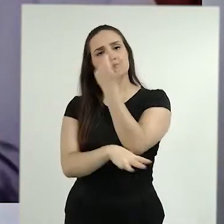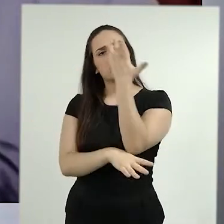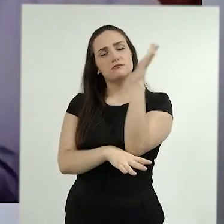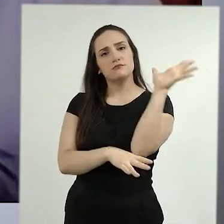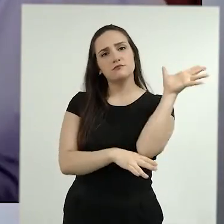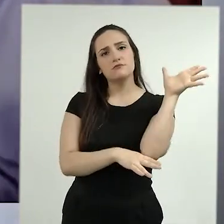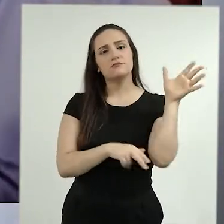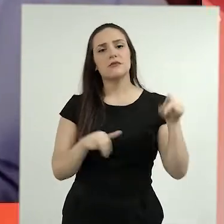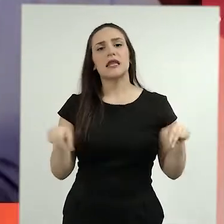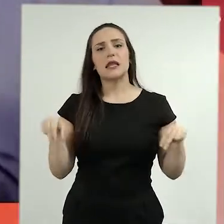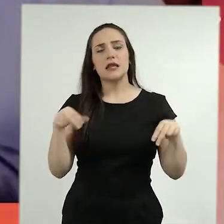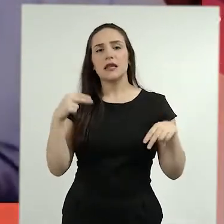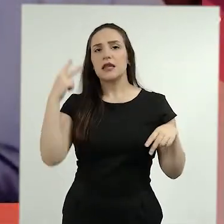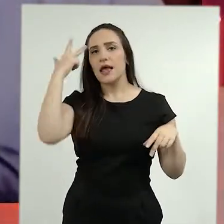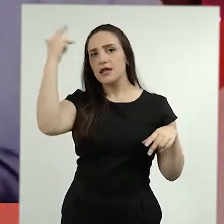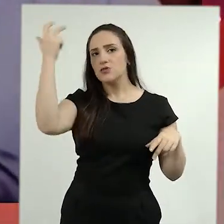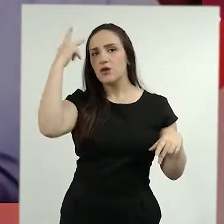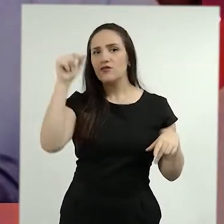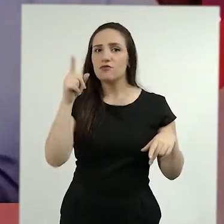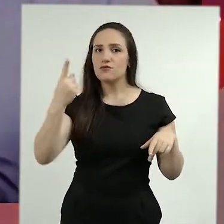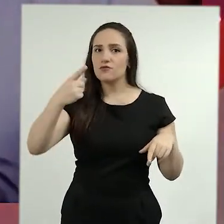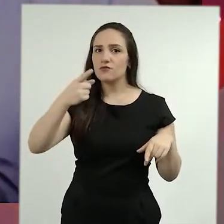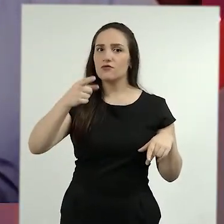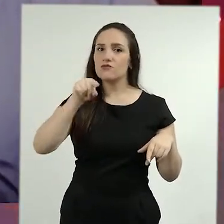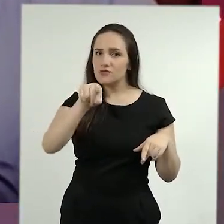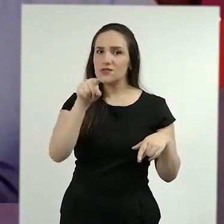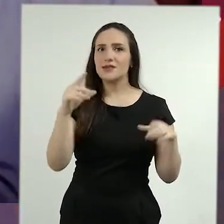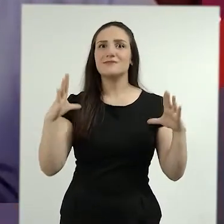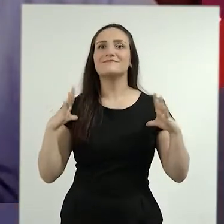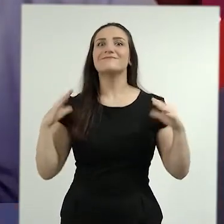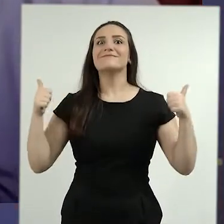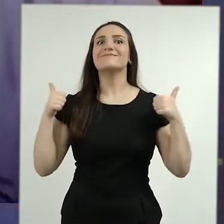natureza, dos animais silvestres, chegaram a comemorar?